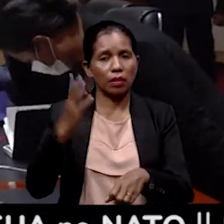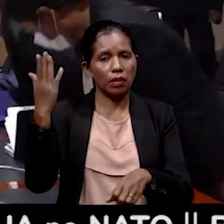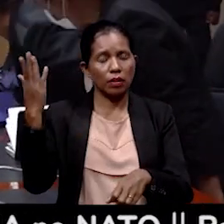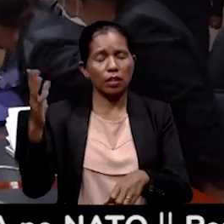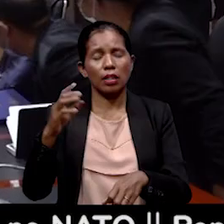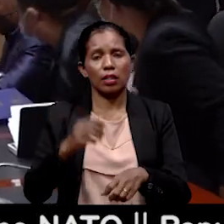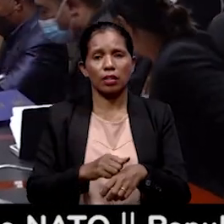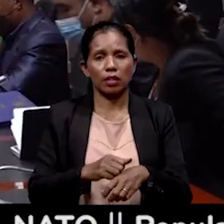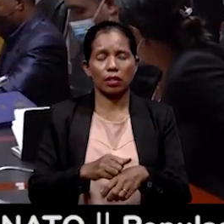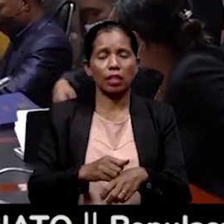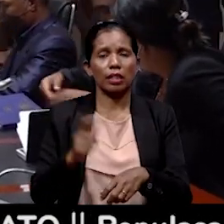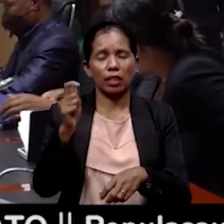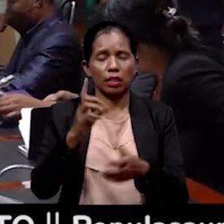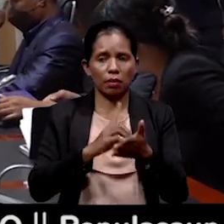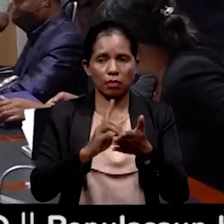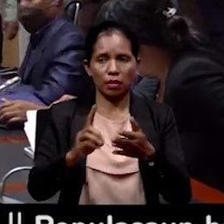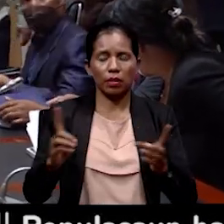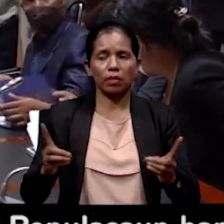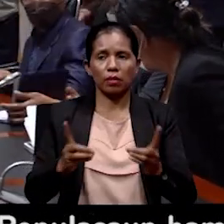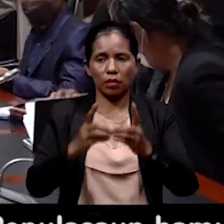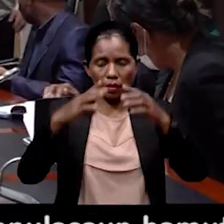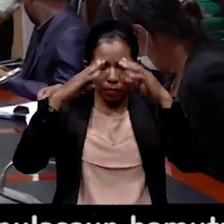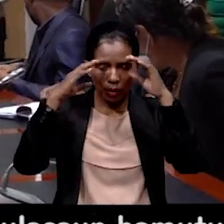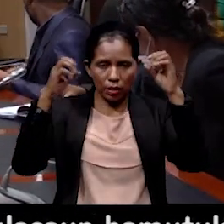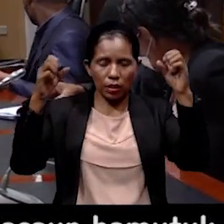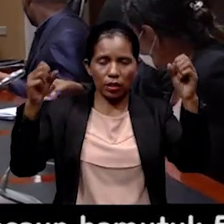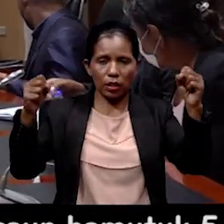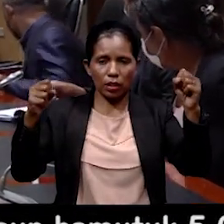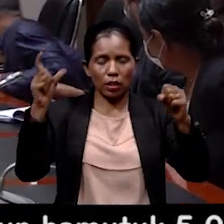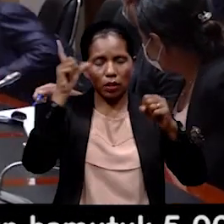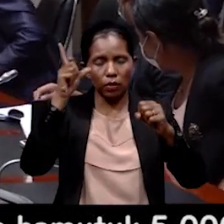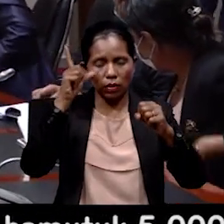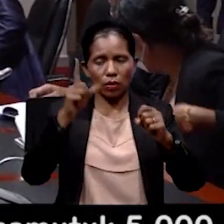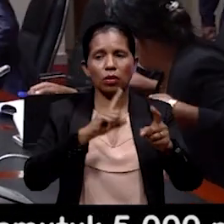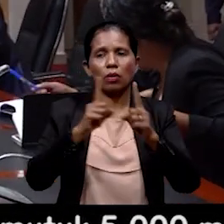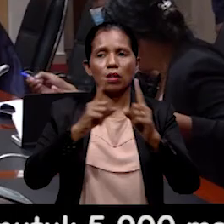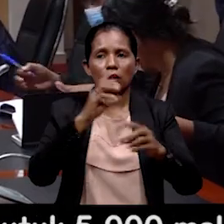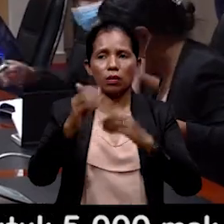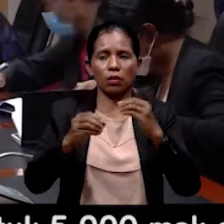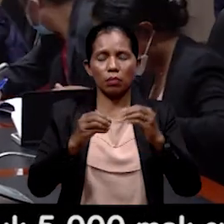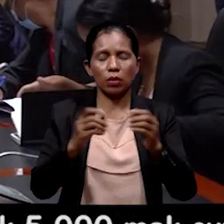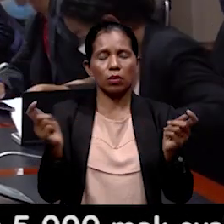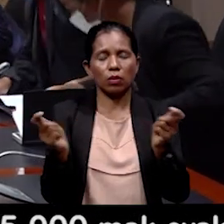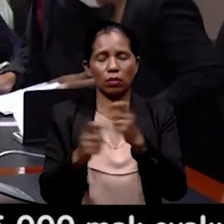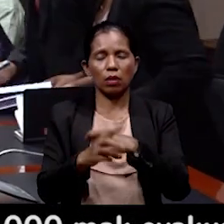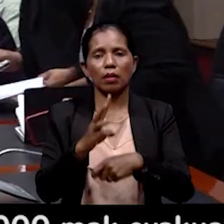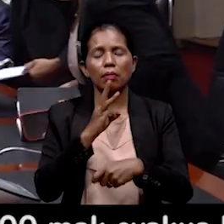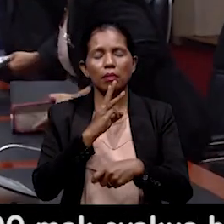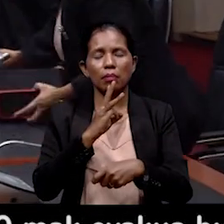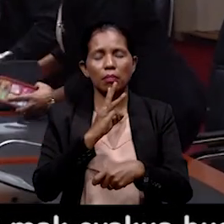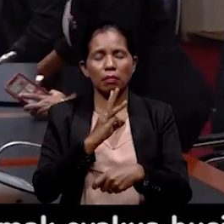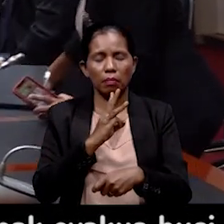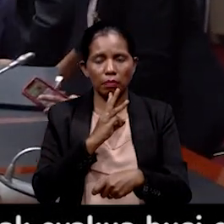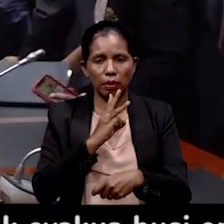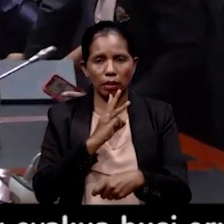né, hasuru malu ho Presidente da República Francisco Guterres Luolo ho di qualia kona ba transformação SAS ba